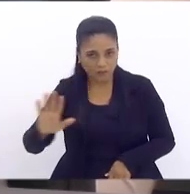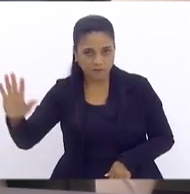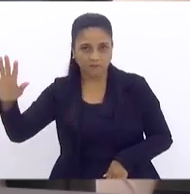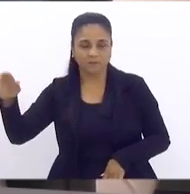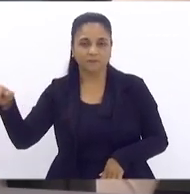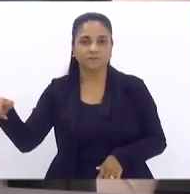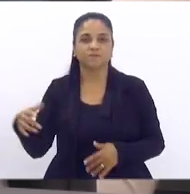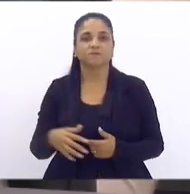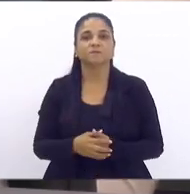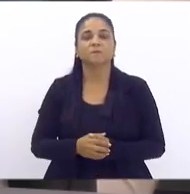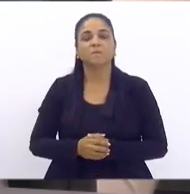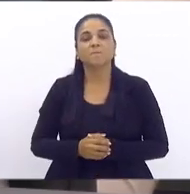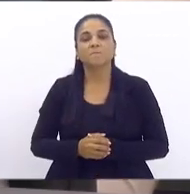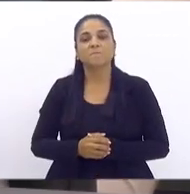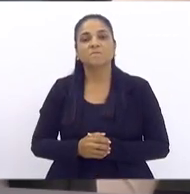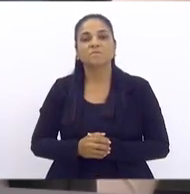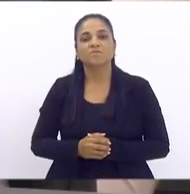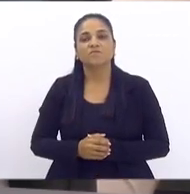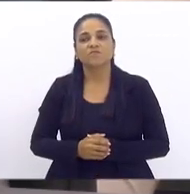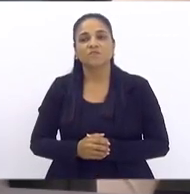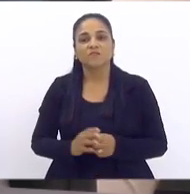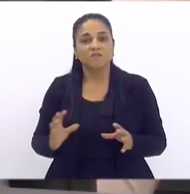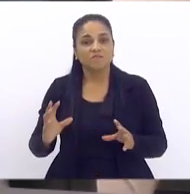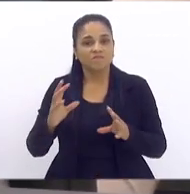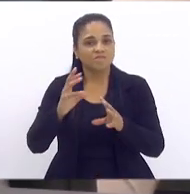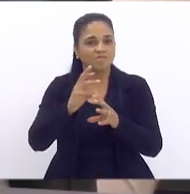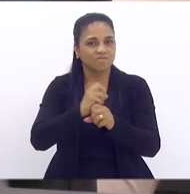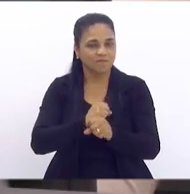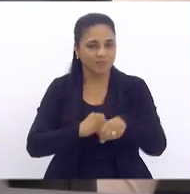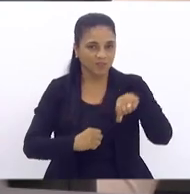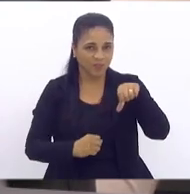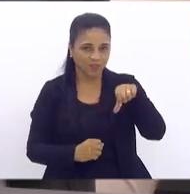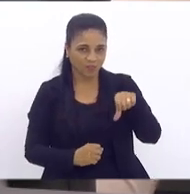essas, vamos dizer assim, essas